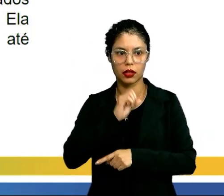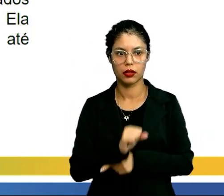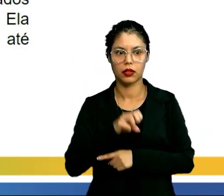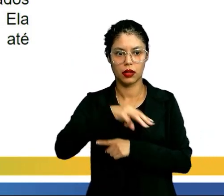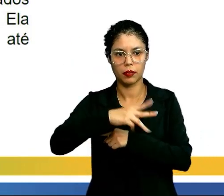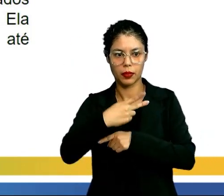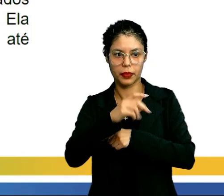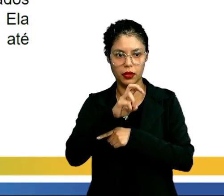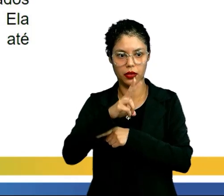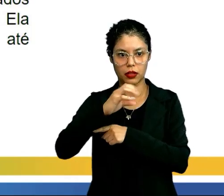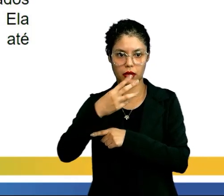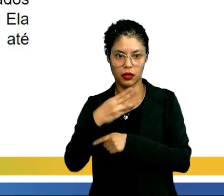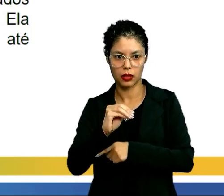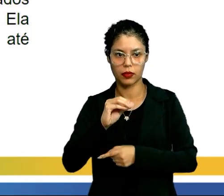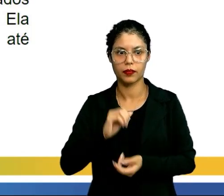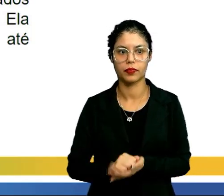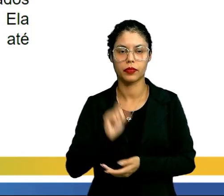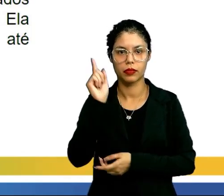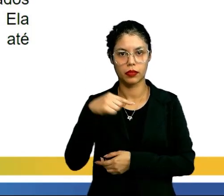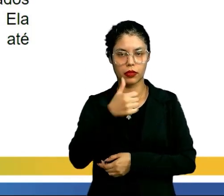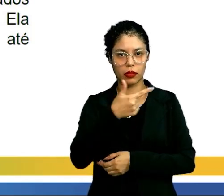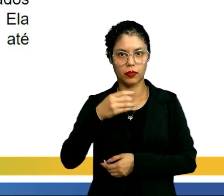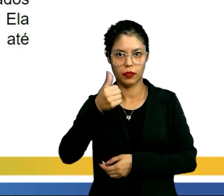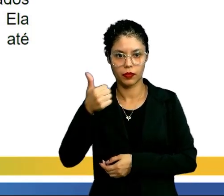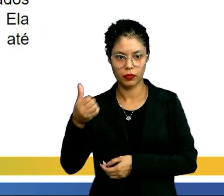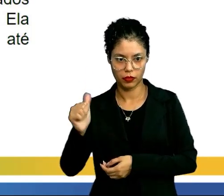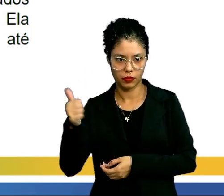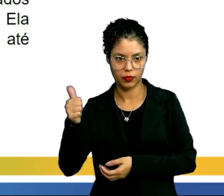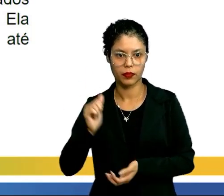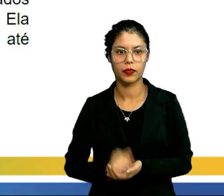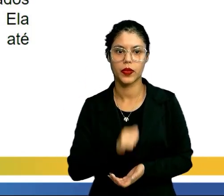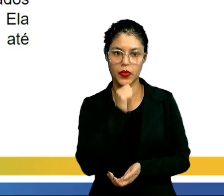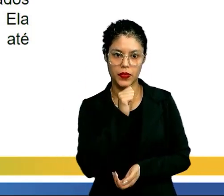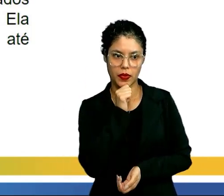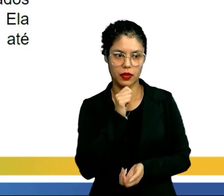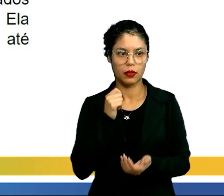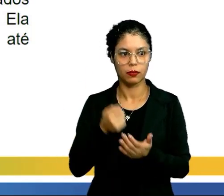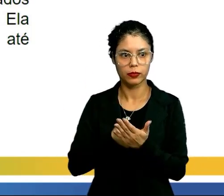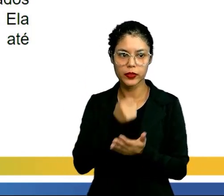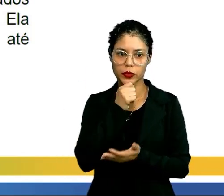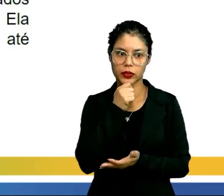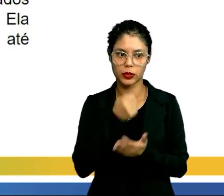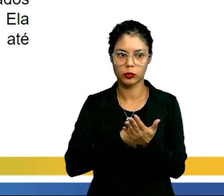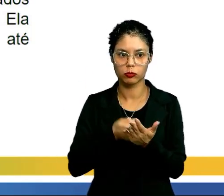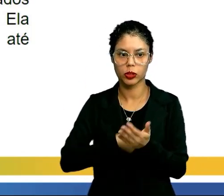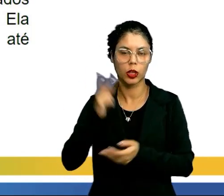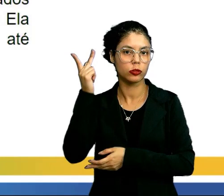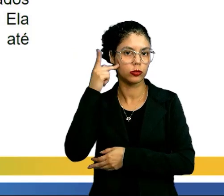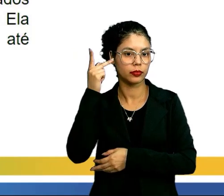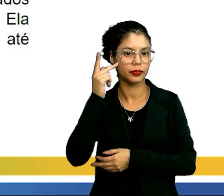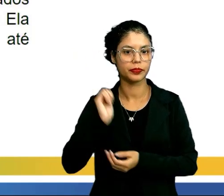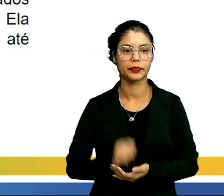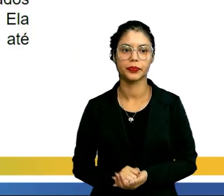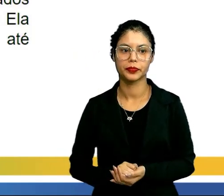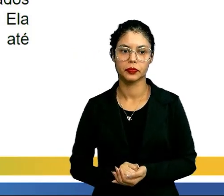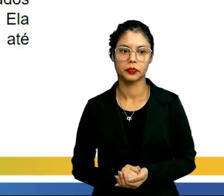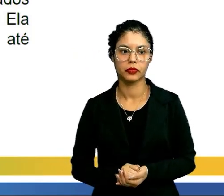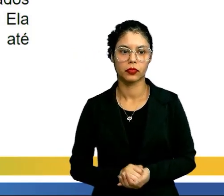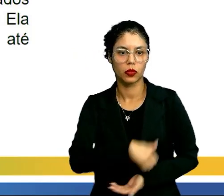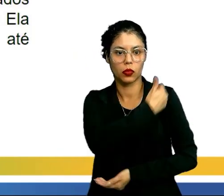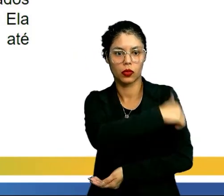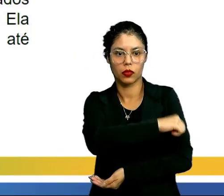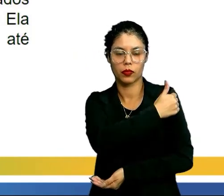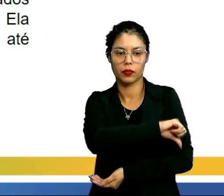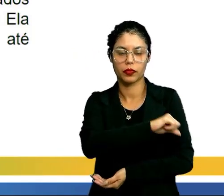aspecto, a medida provisória 540 de 2011 é ainda mais rigorosa que a medida em vigor de São